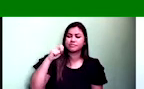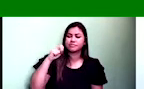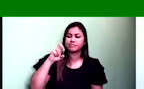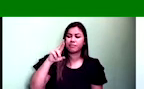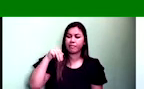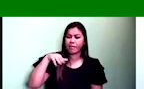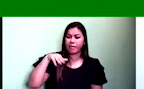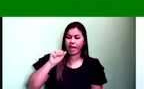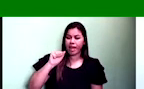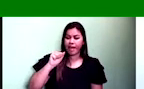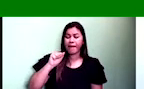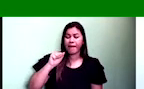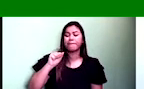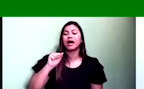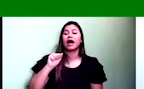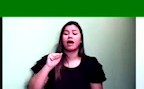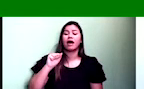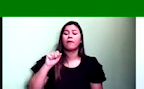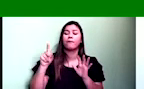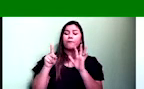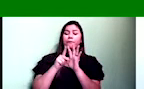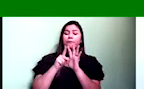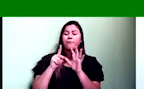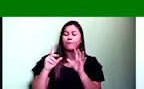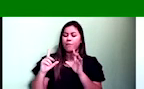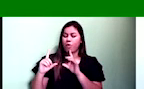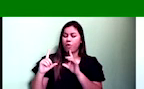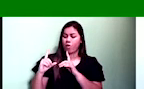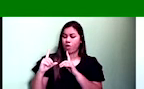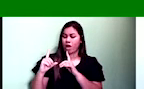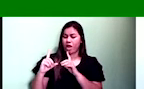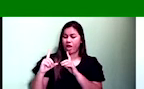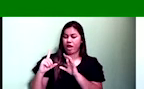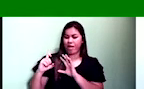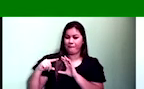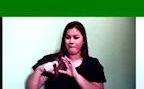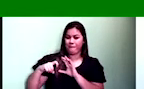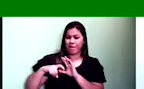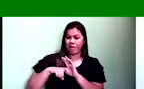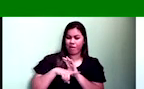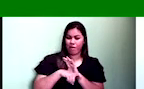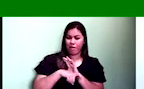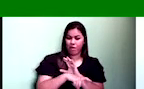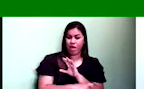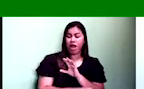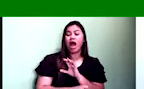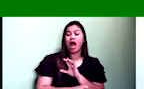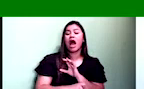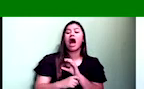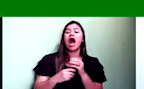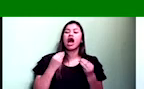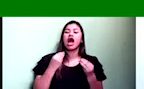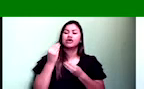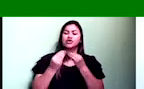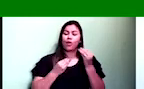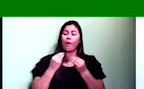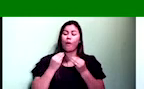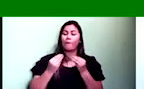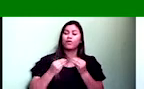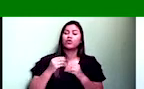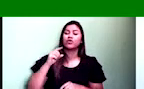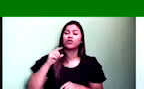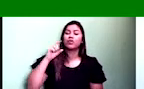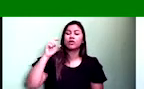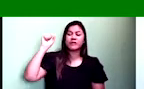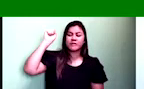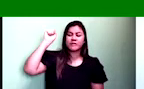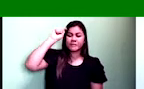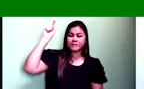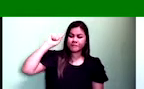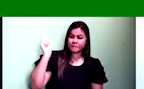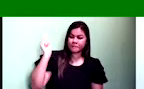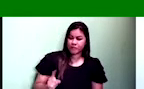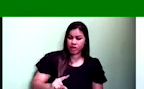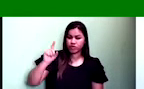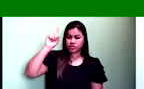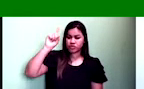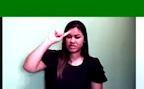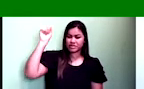da mitologia grega, era povoado por serpentes, escorpiões e lacraias que matavam suas